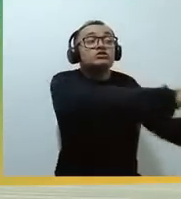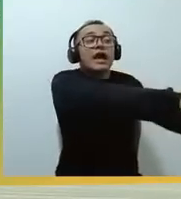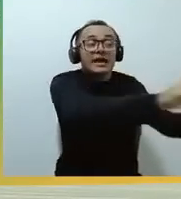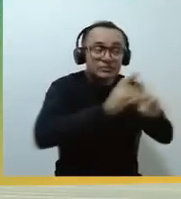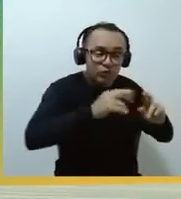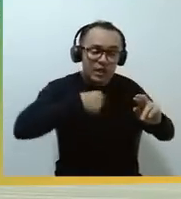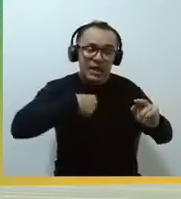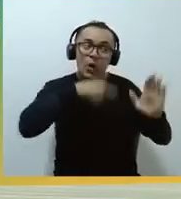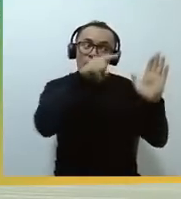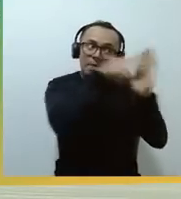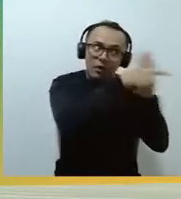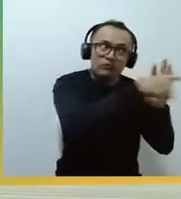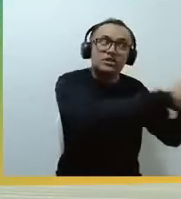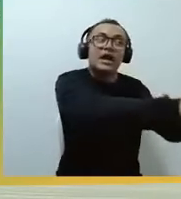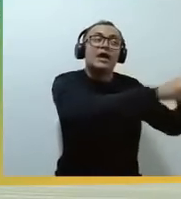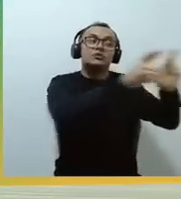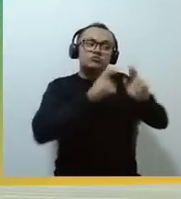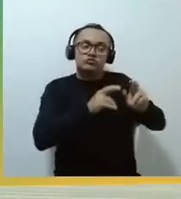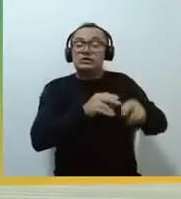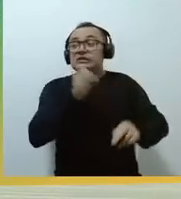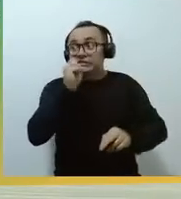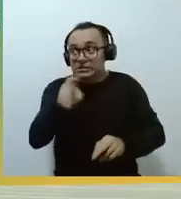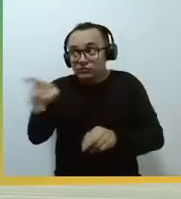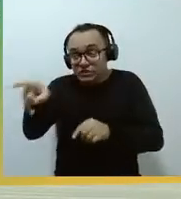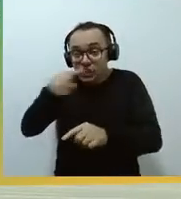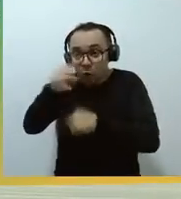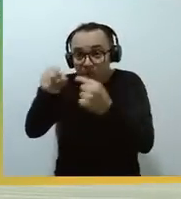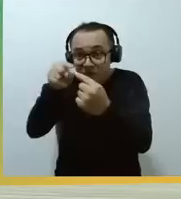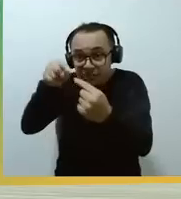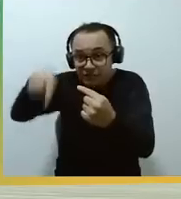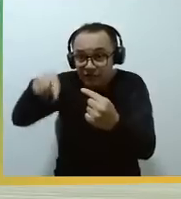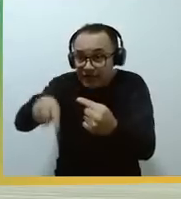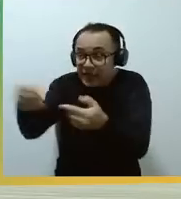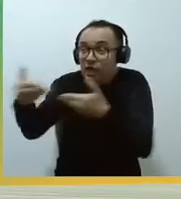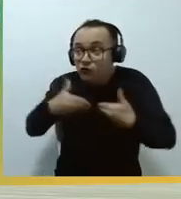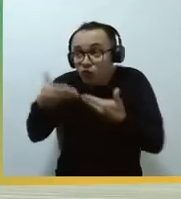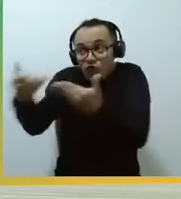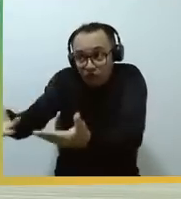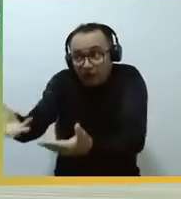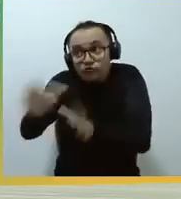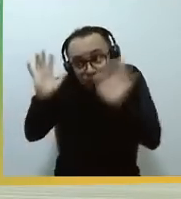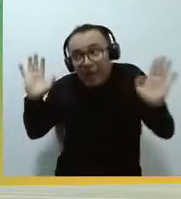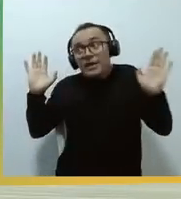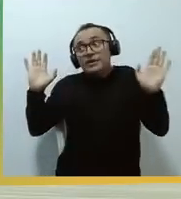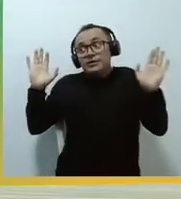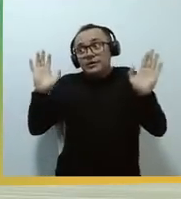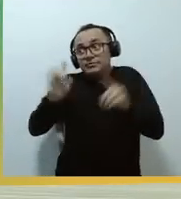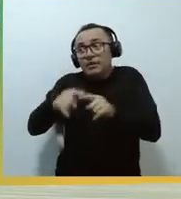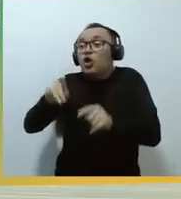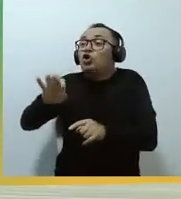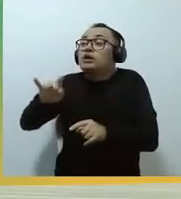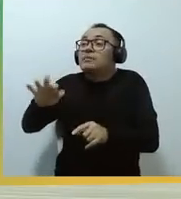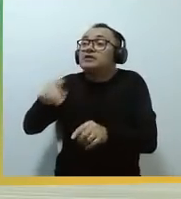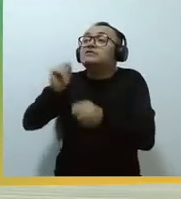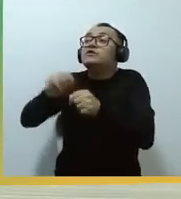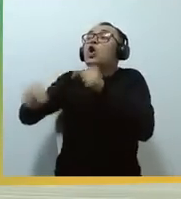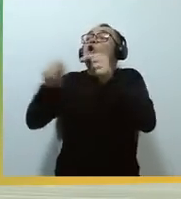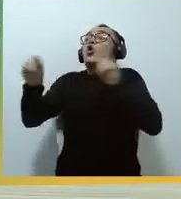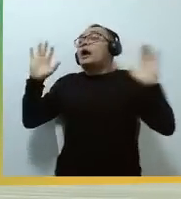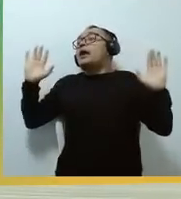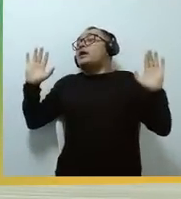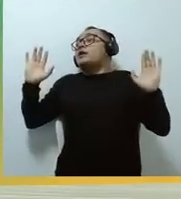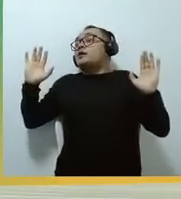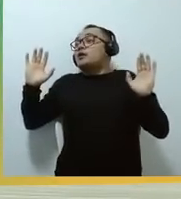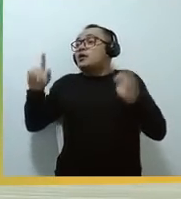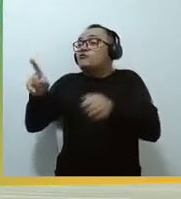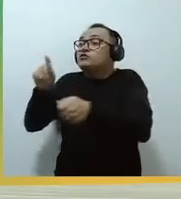você tratasse da questão do objetivo então, que eu fui convocado, responde. Tudo bem. Então, se eu faço perguntas... O que a Odebrecht tem a ver com isso? O senhor não responde. O senhor não faz perguntas aqui, o senhor está